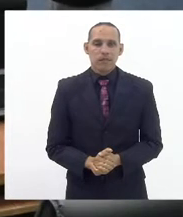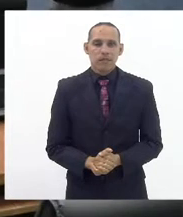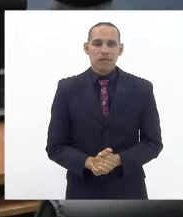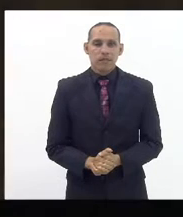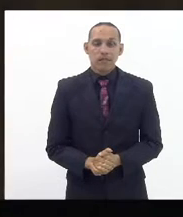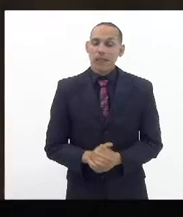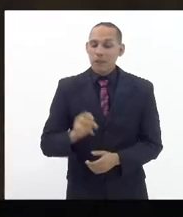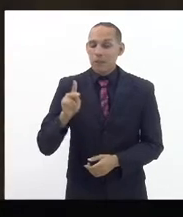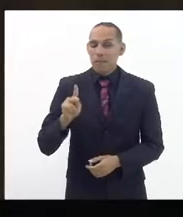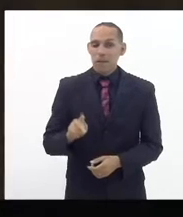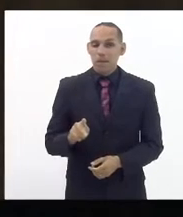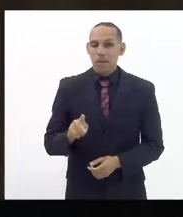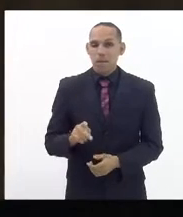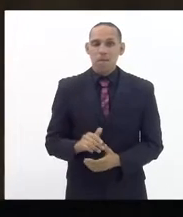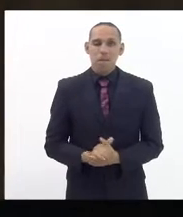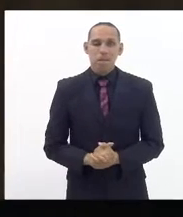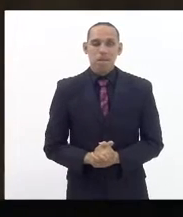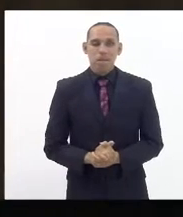Senhora Presidente,